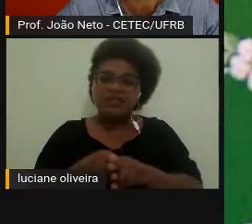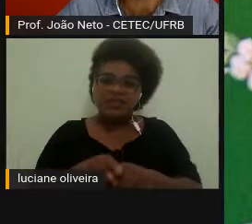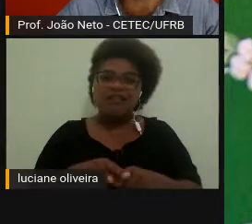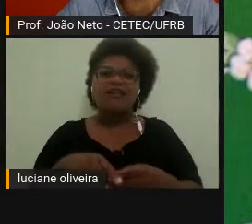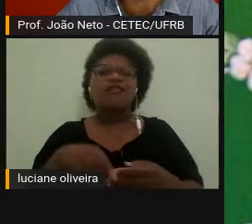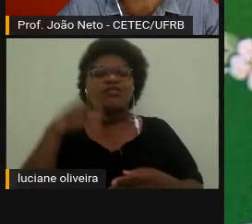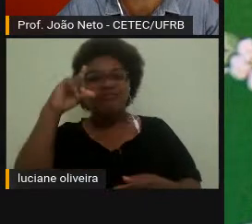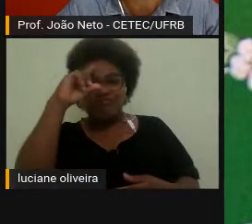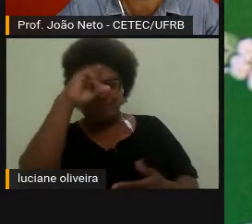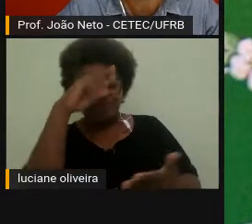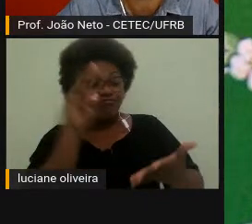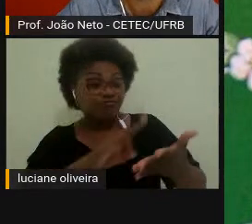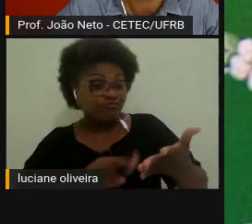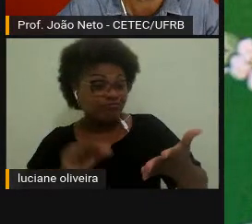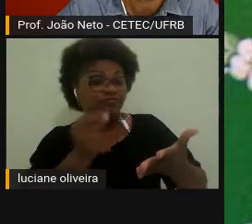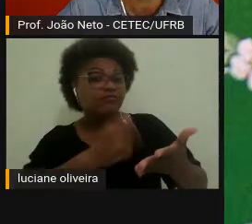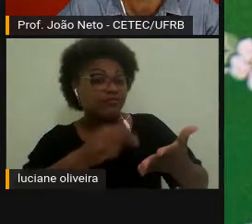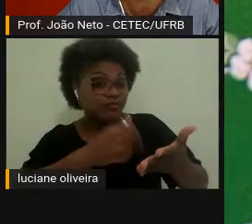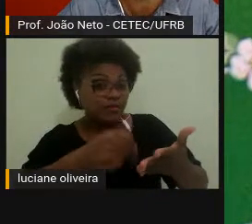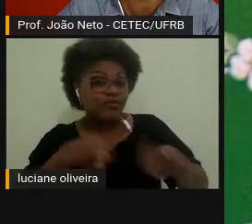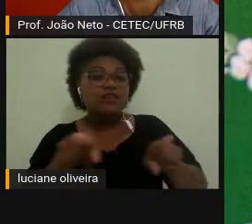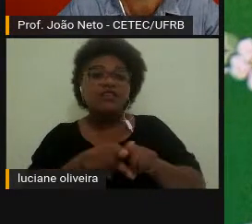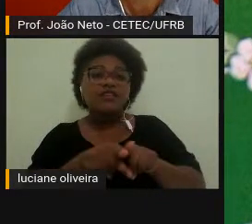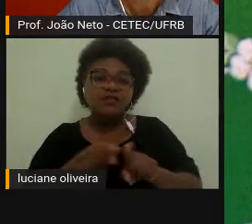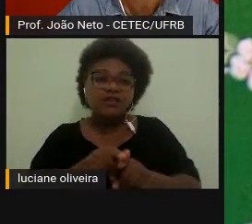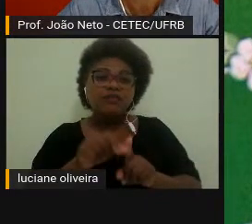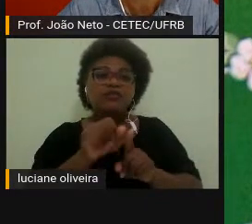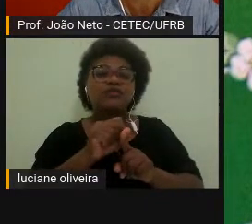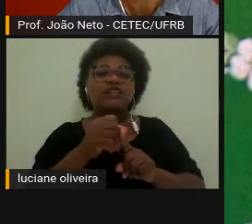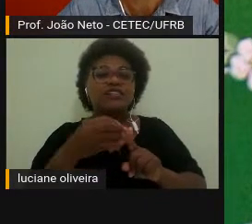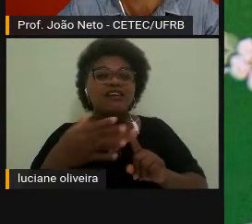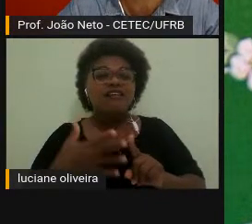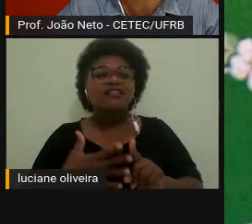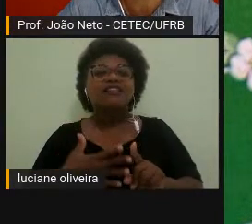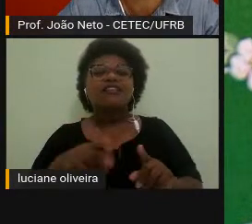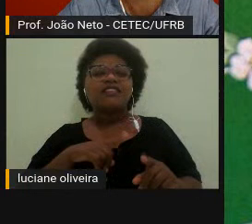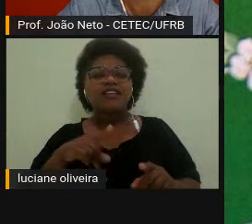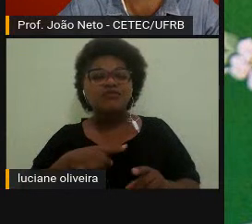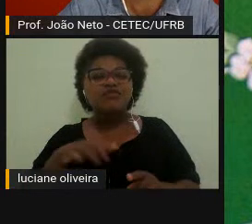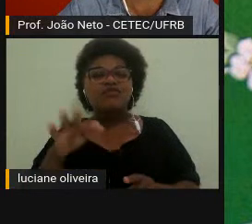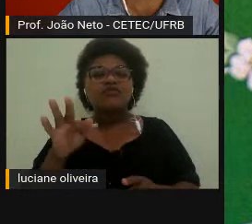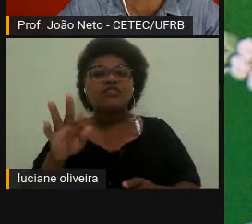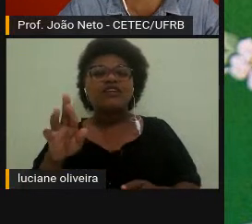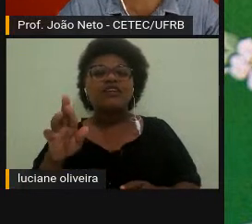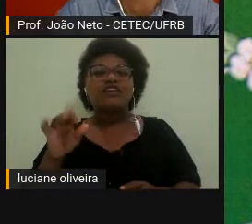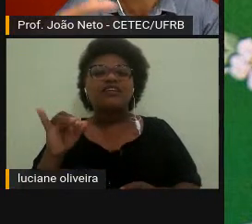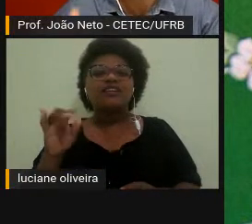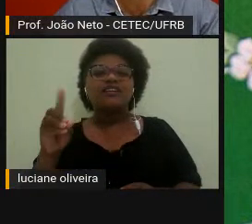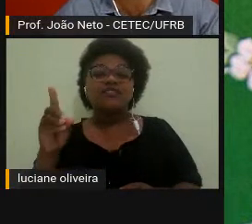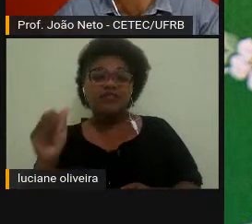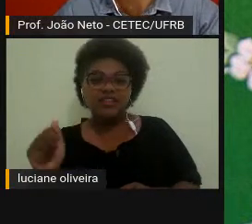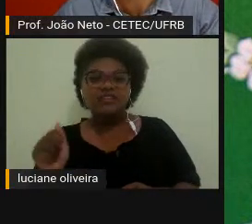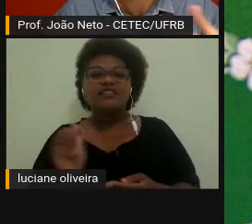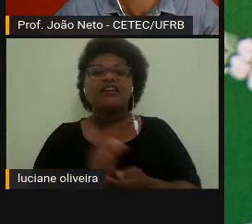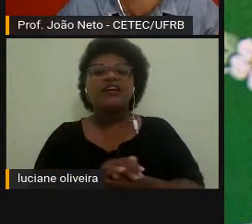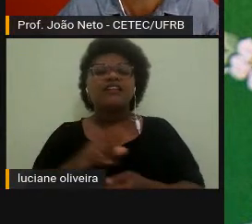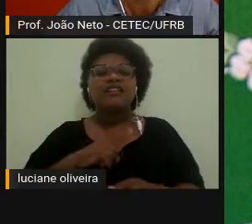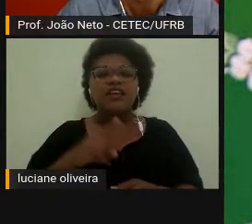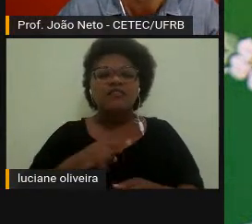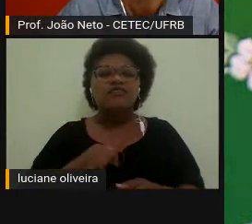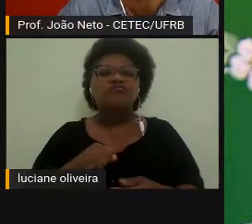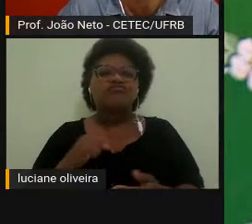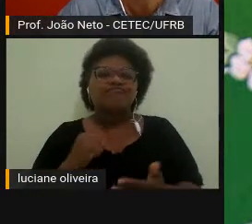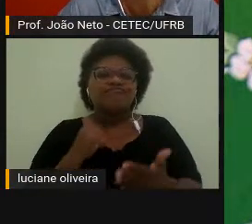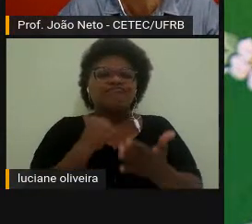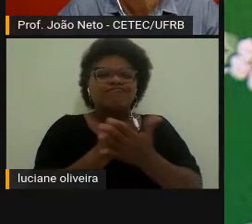escrita se casar sem mexer Kahlo Frida Kahlo que teve um acidente entre as 18 anos indo para faculdade um